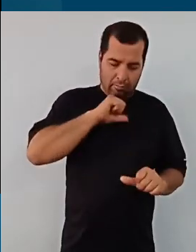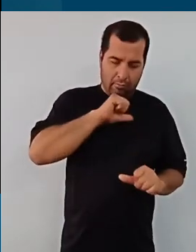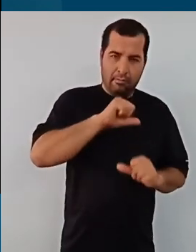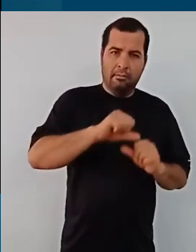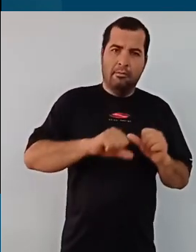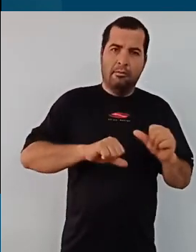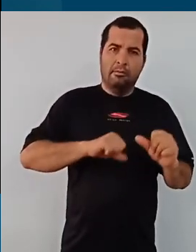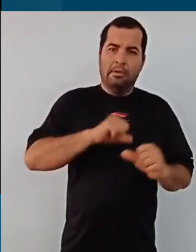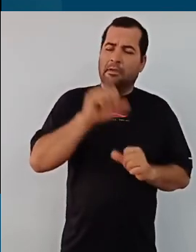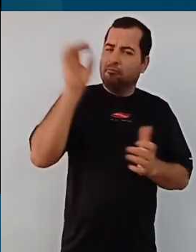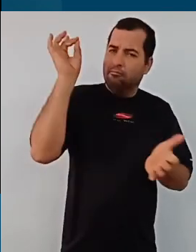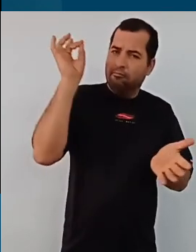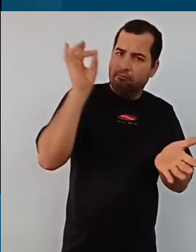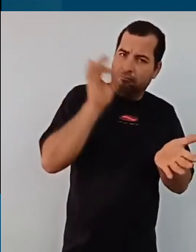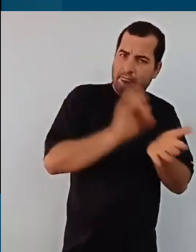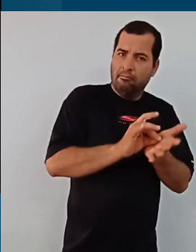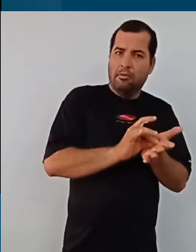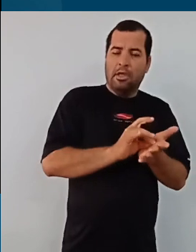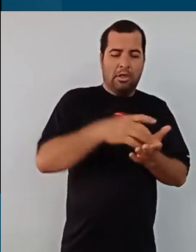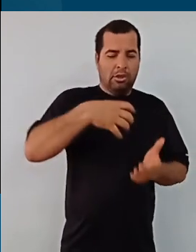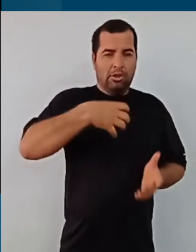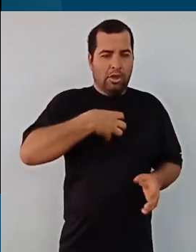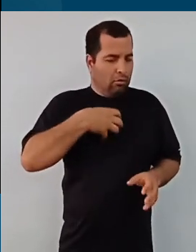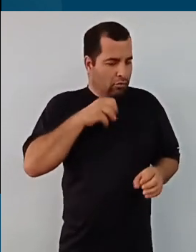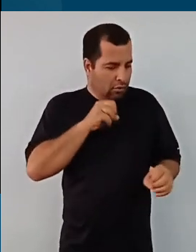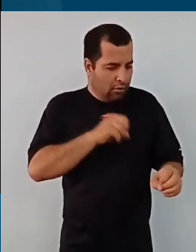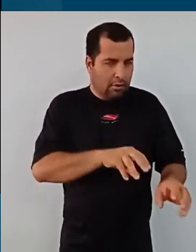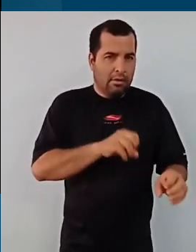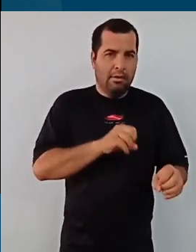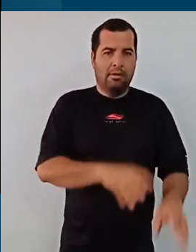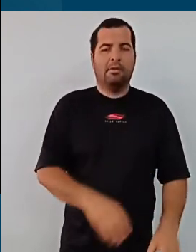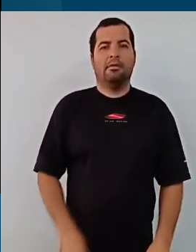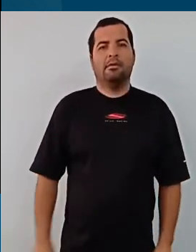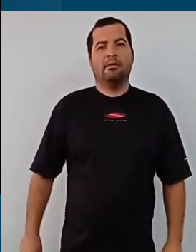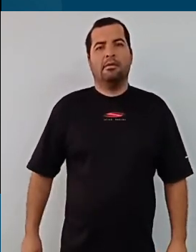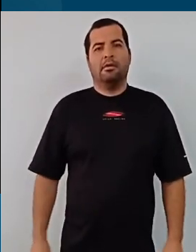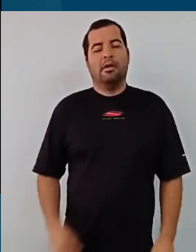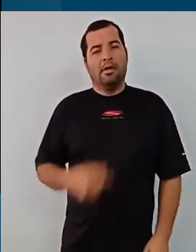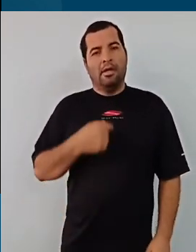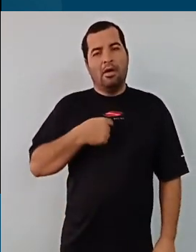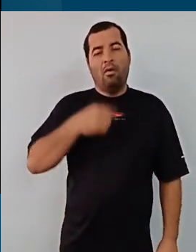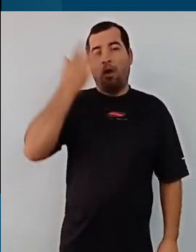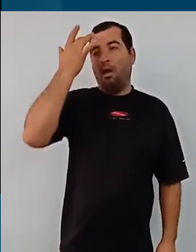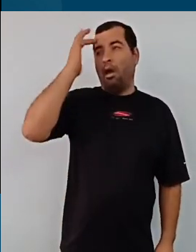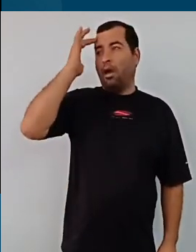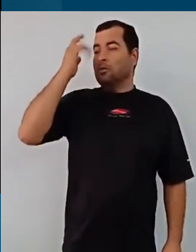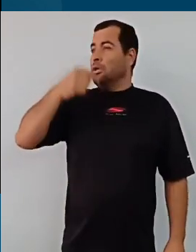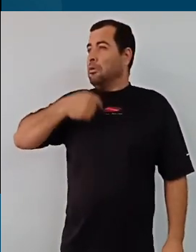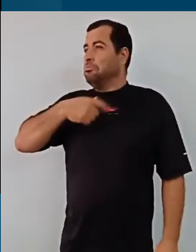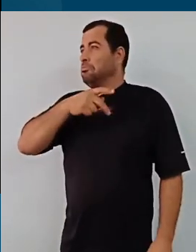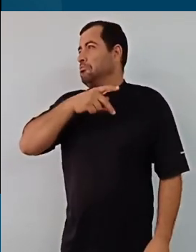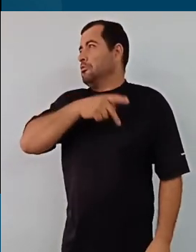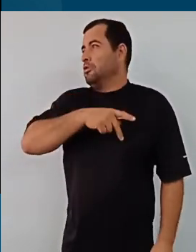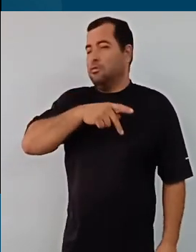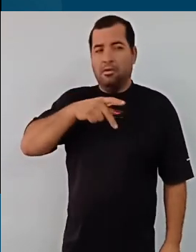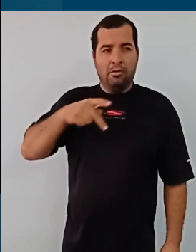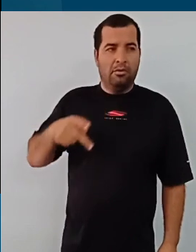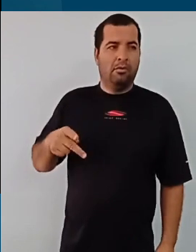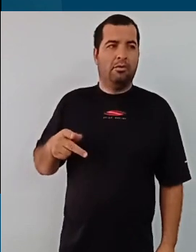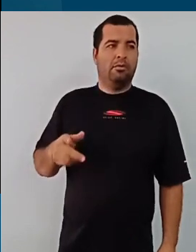mudança, de fato, da prática educativa. Achar que eu, professor,